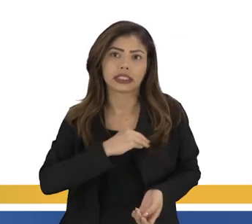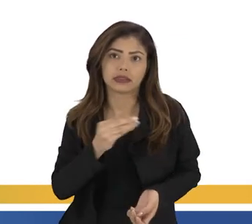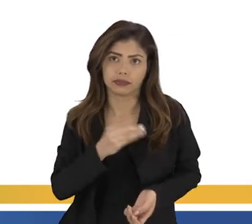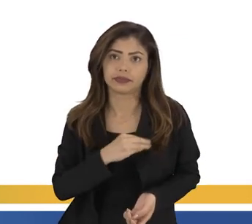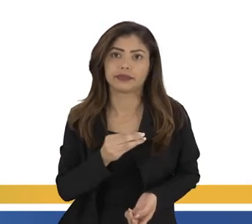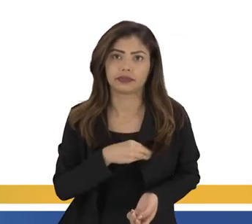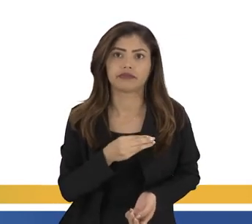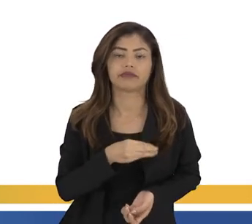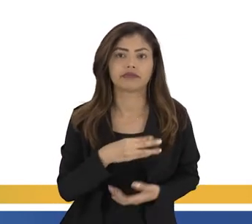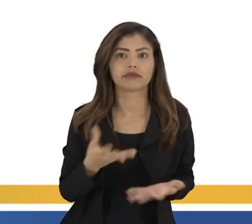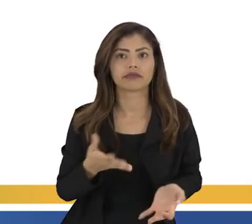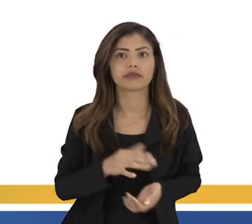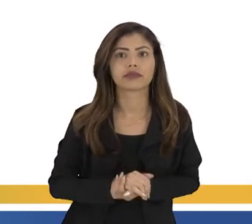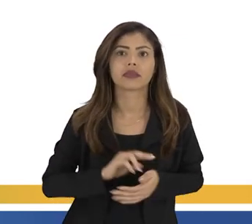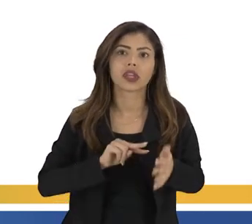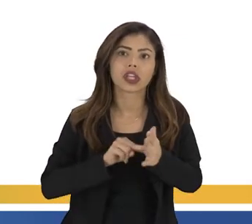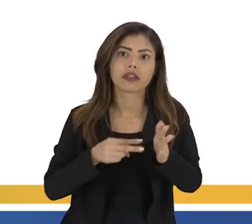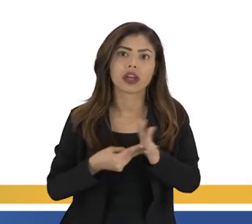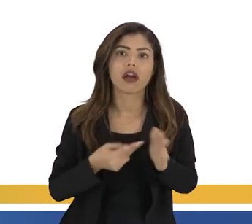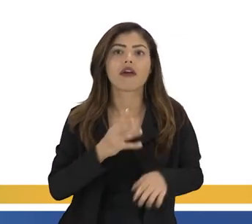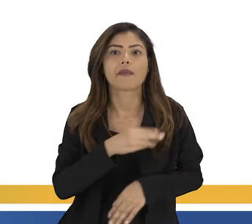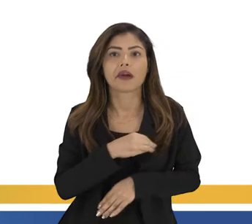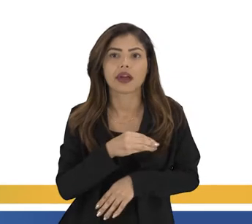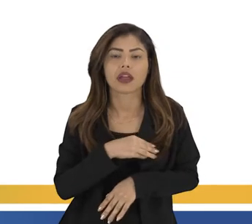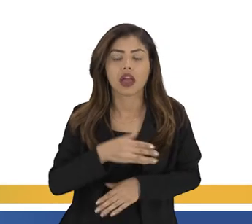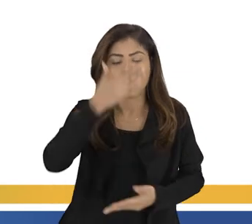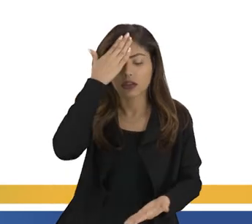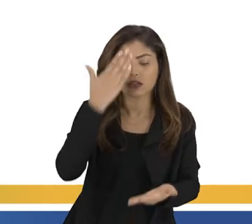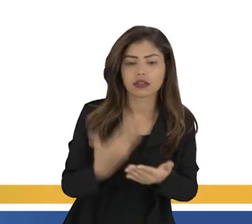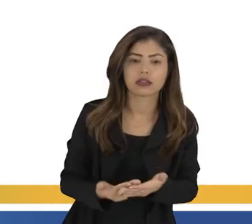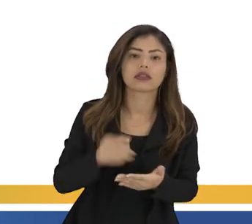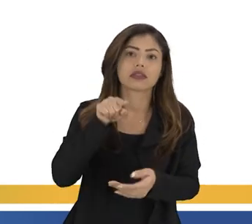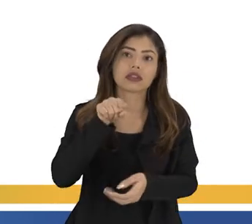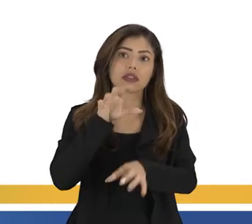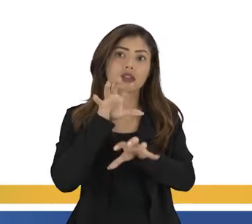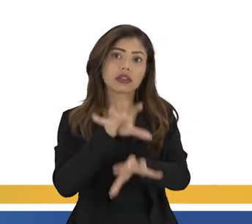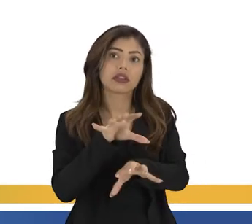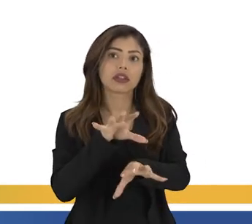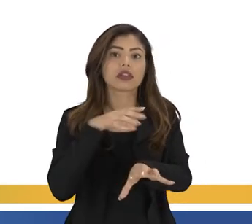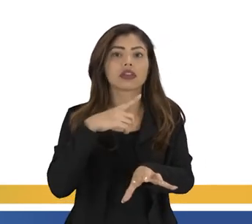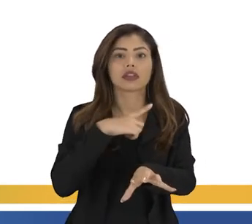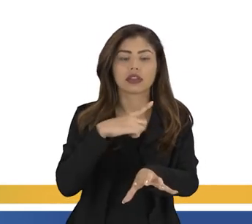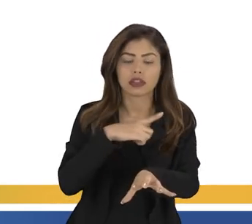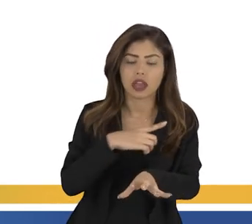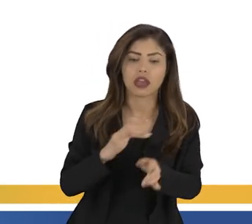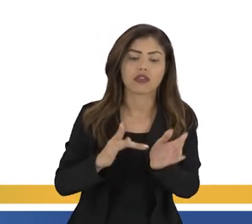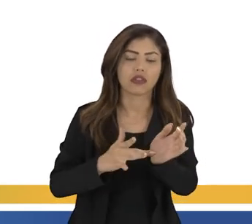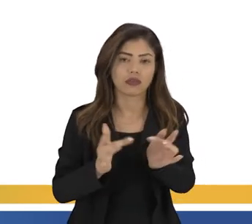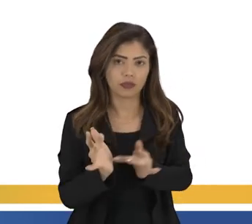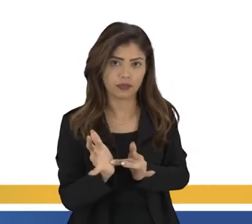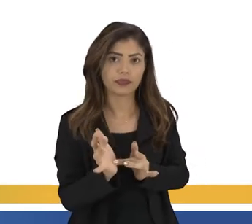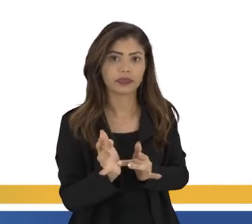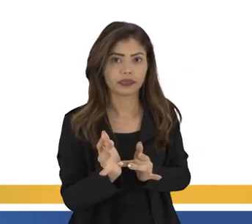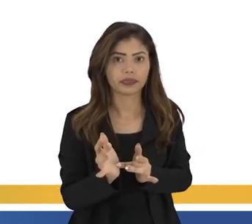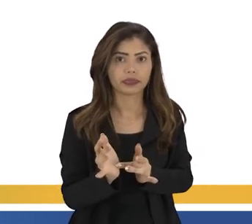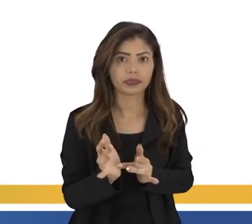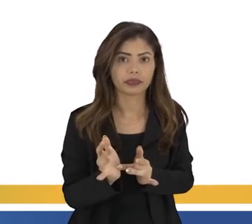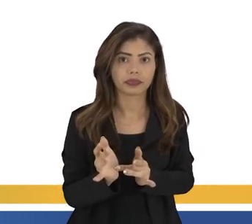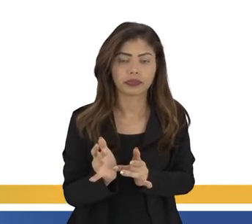pecados então para os bizantinos acreditar que né jesus teria a